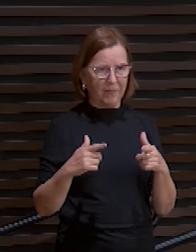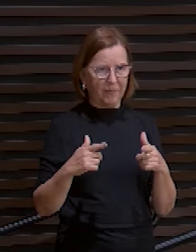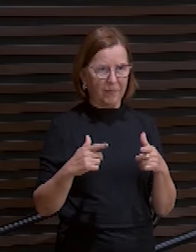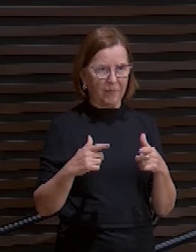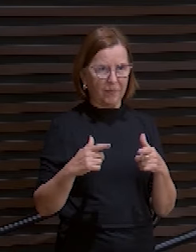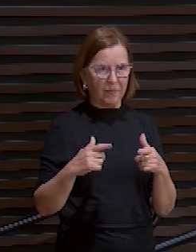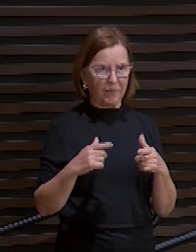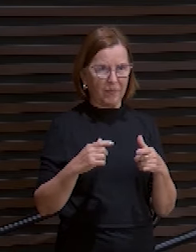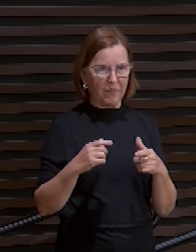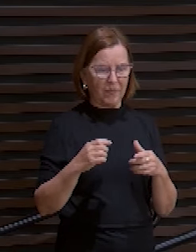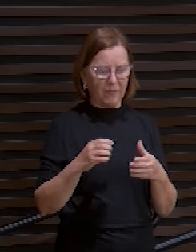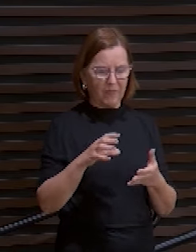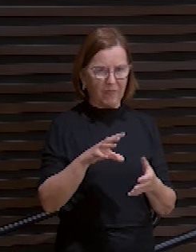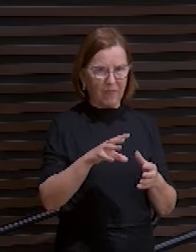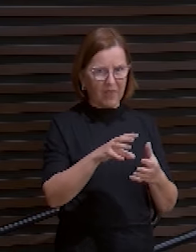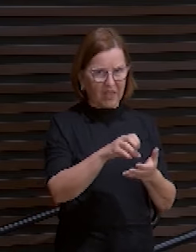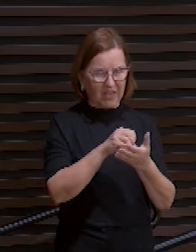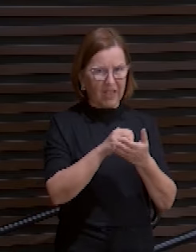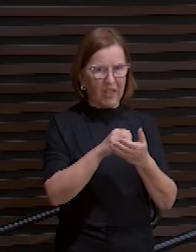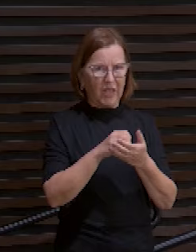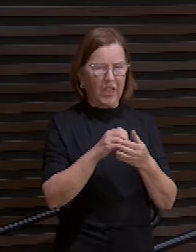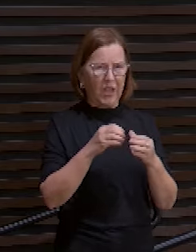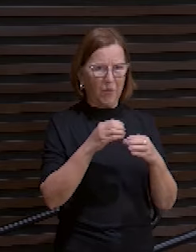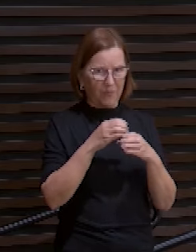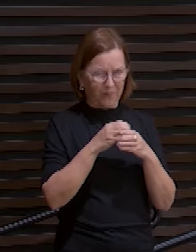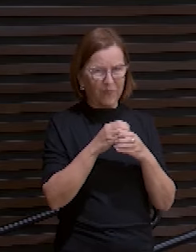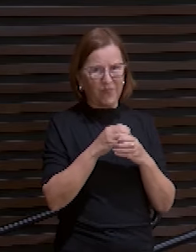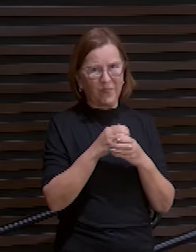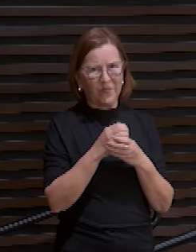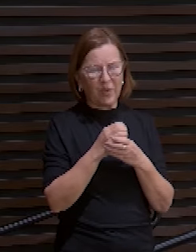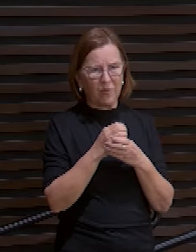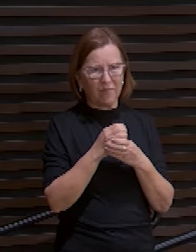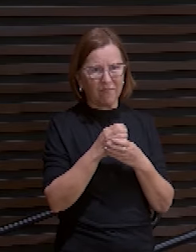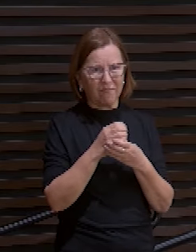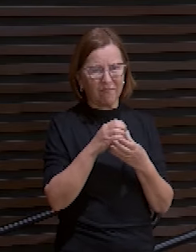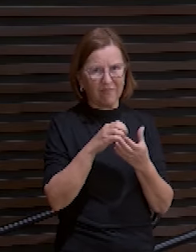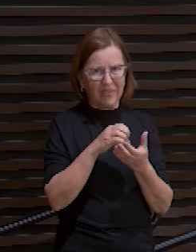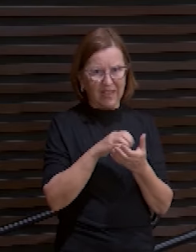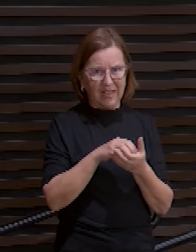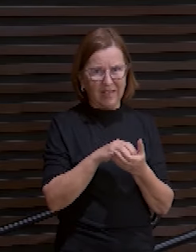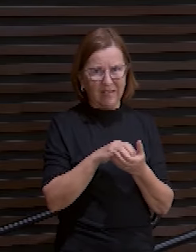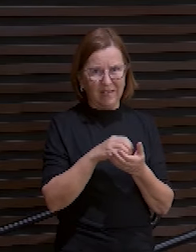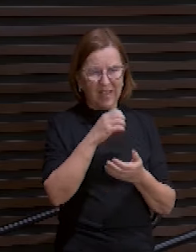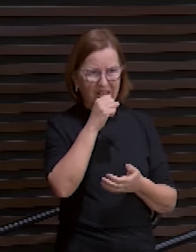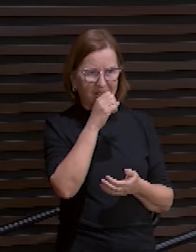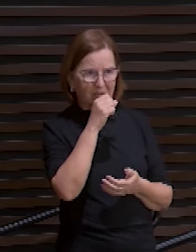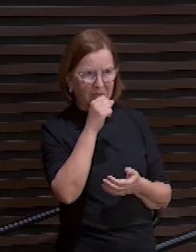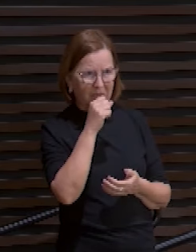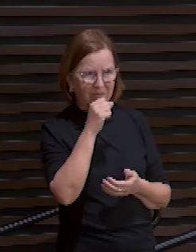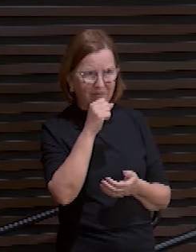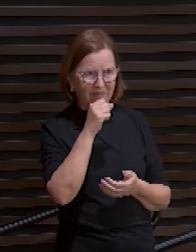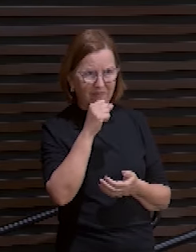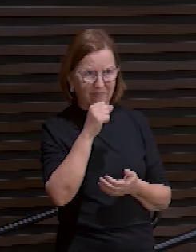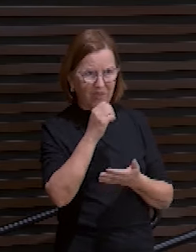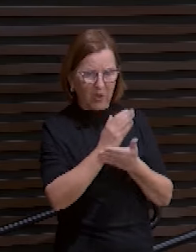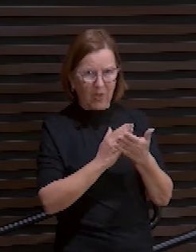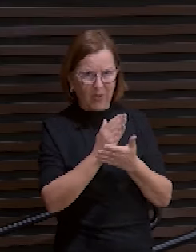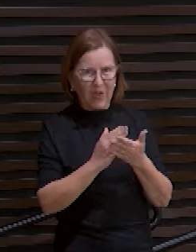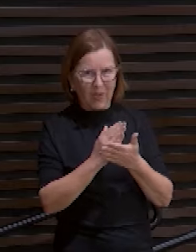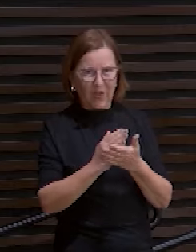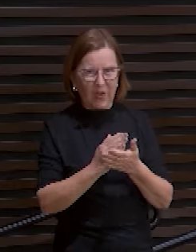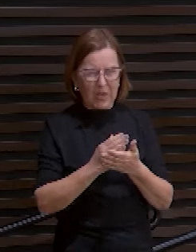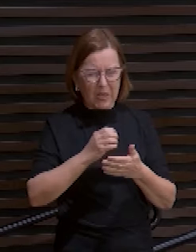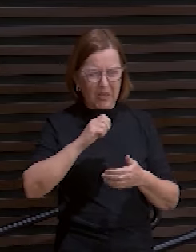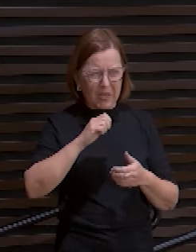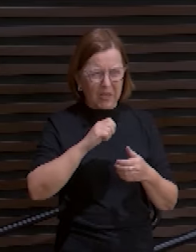e espreme o que que sai do Limão pode falar caldo